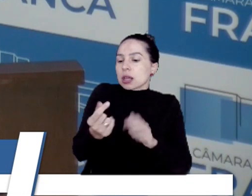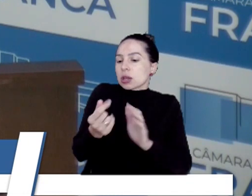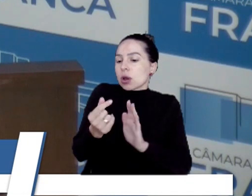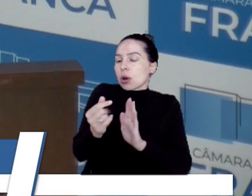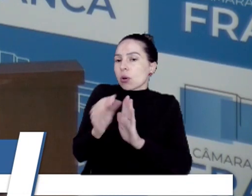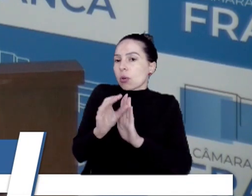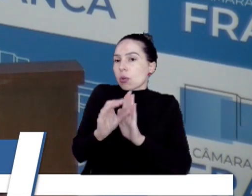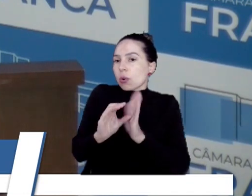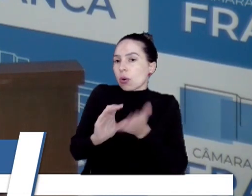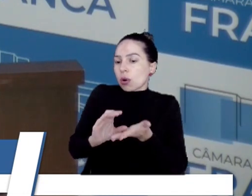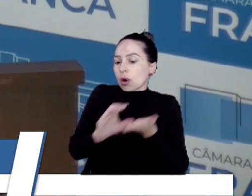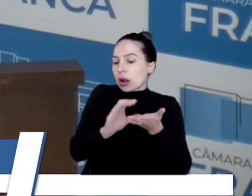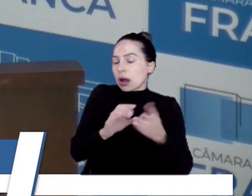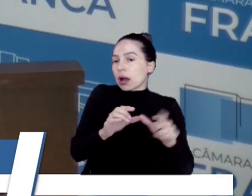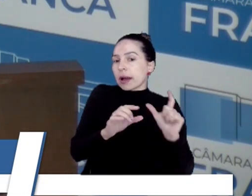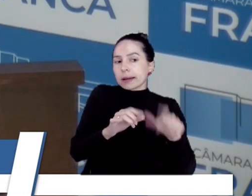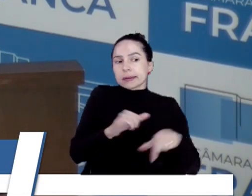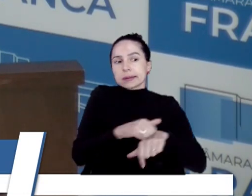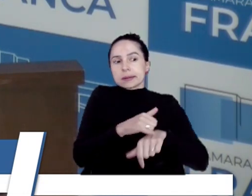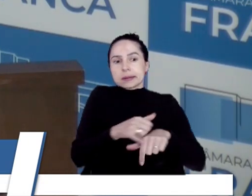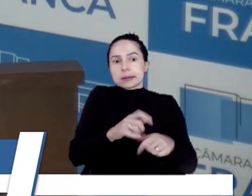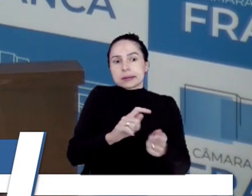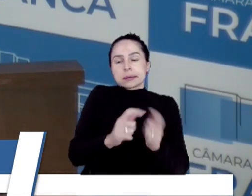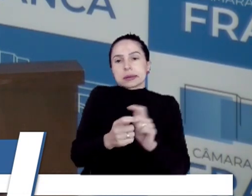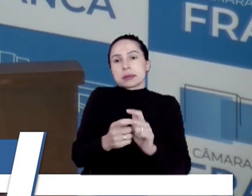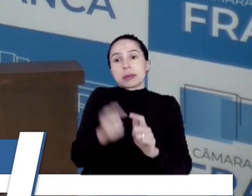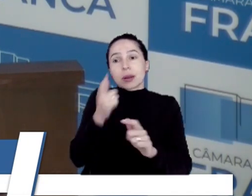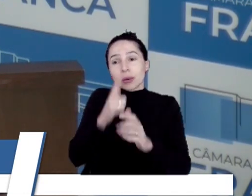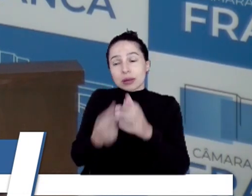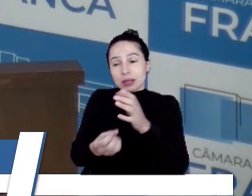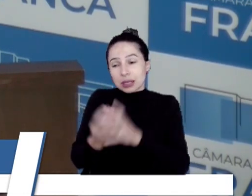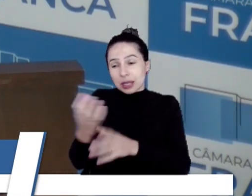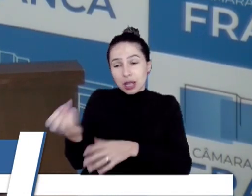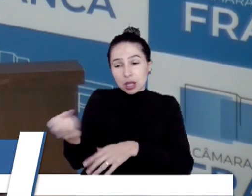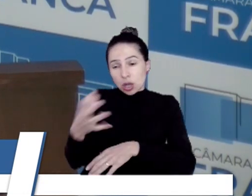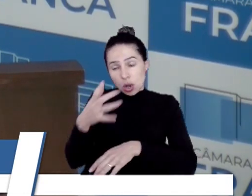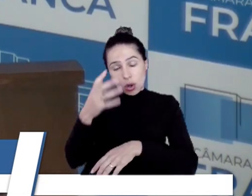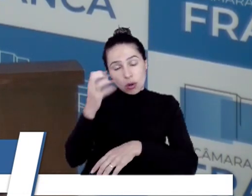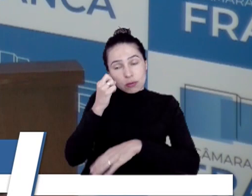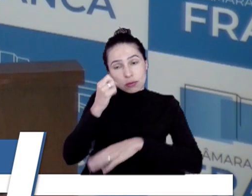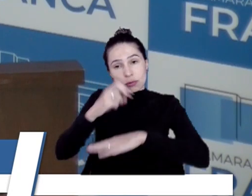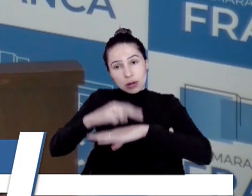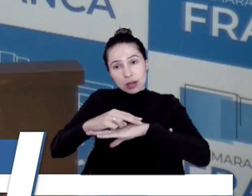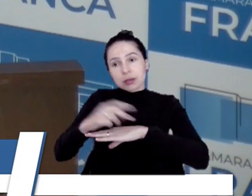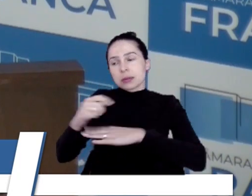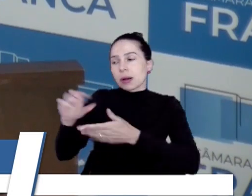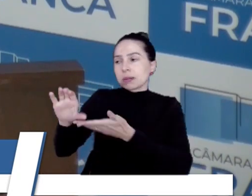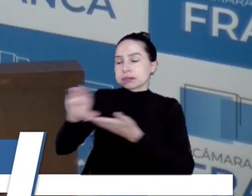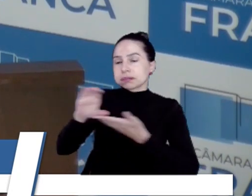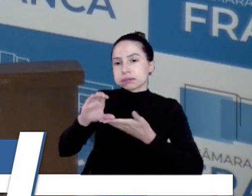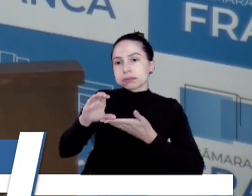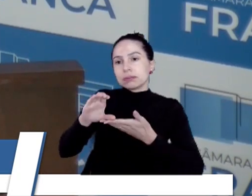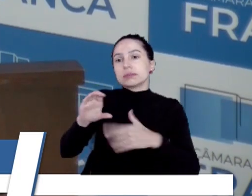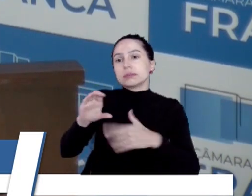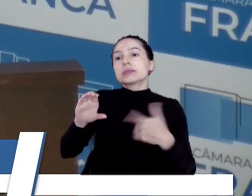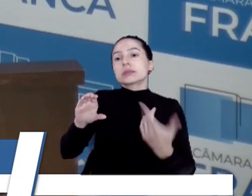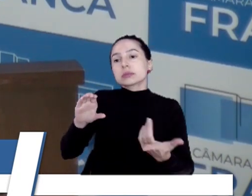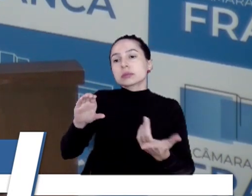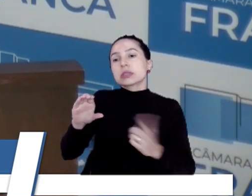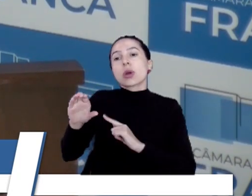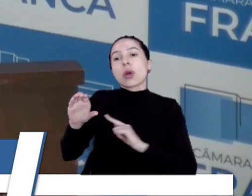esses remanejamentos. E para abrir novos leitos, o que é necessário? Recurso. E o governo do estado